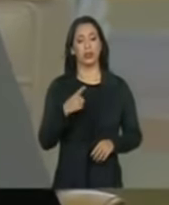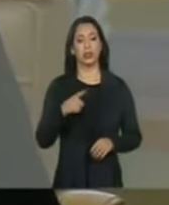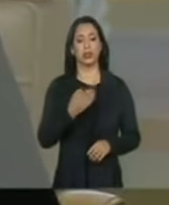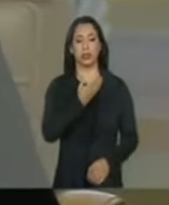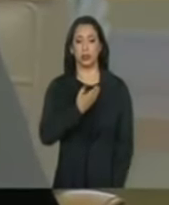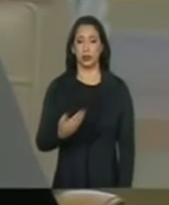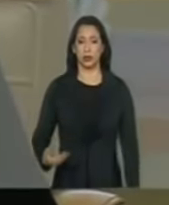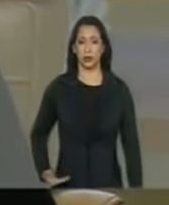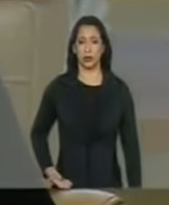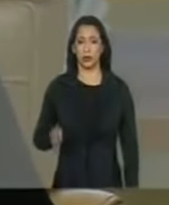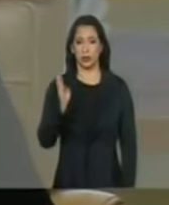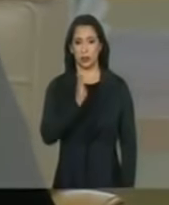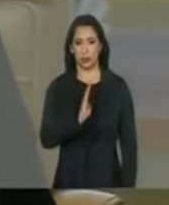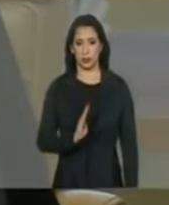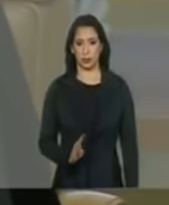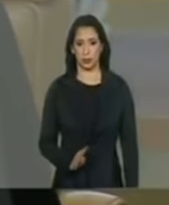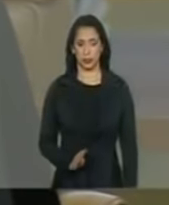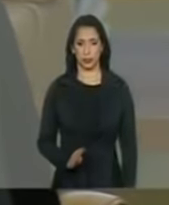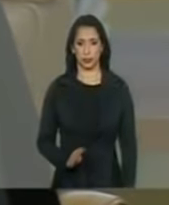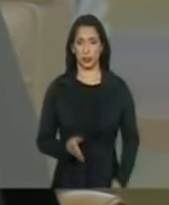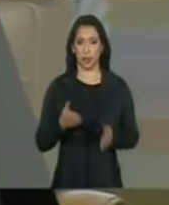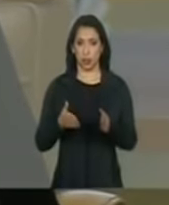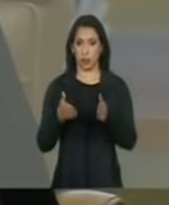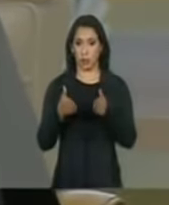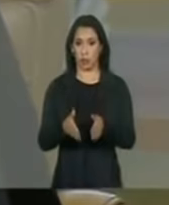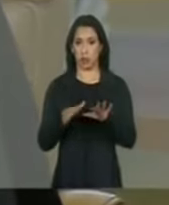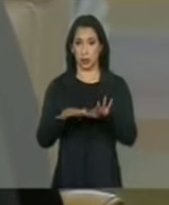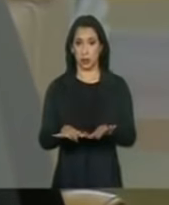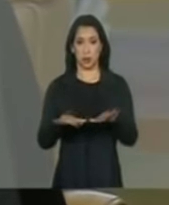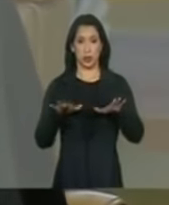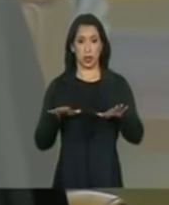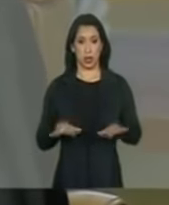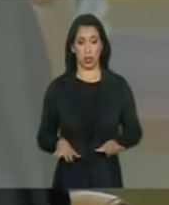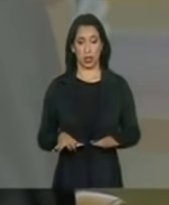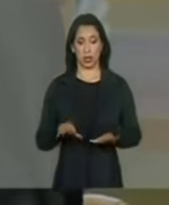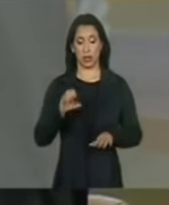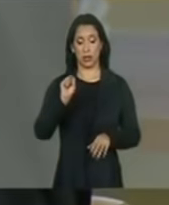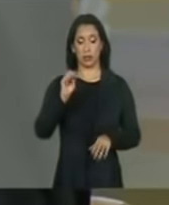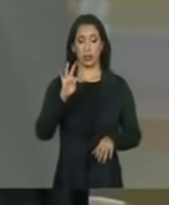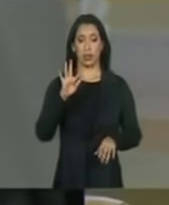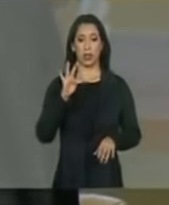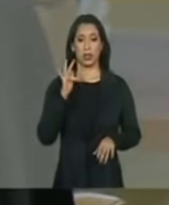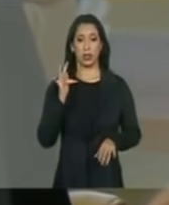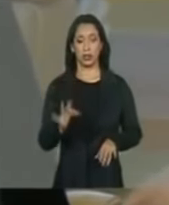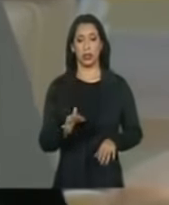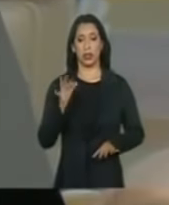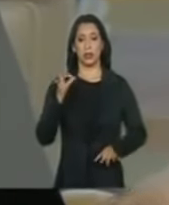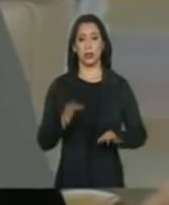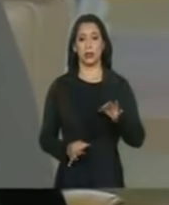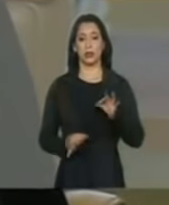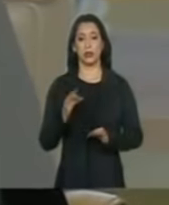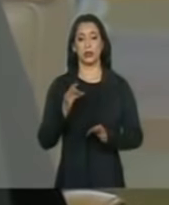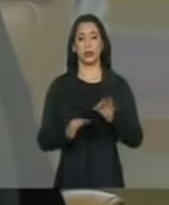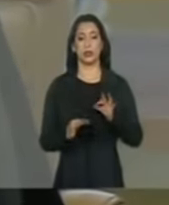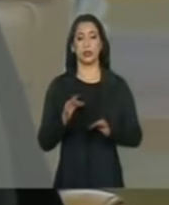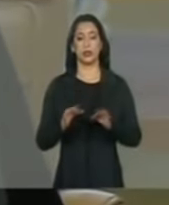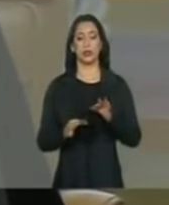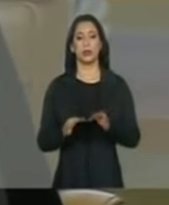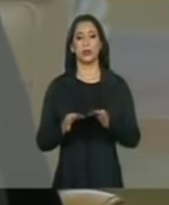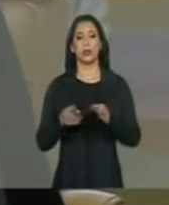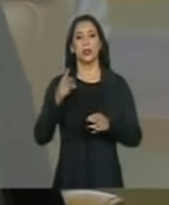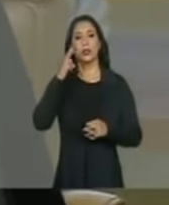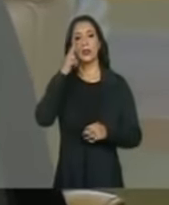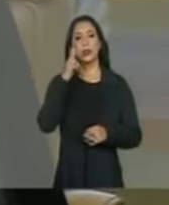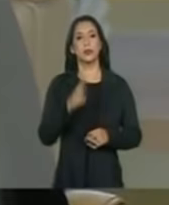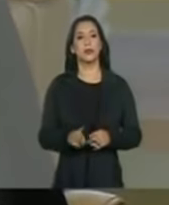brasileiro ao participar do plenário desta corte de julgamentos sobre a questão do alcance da